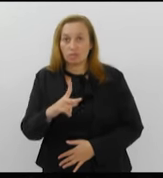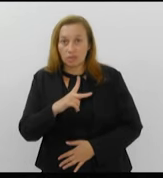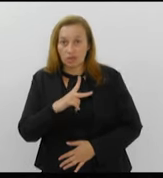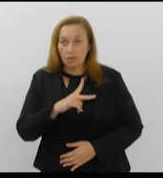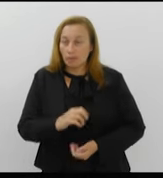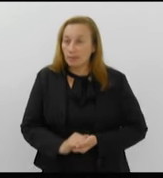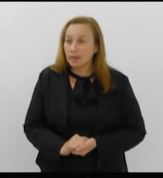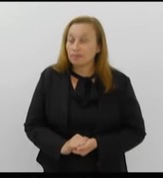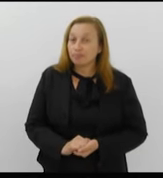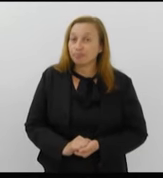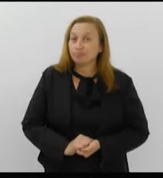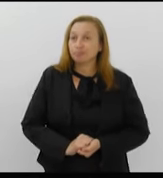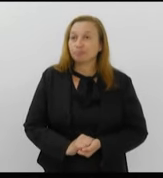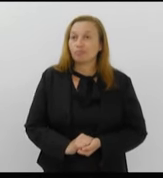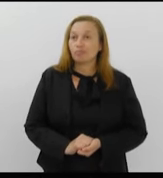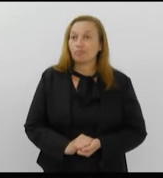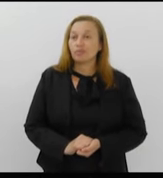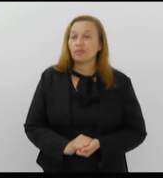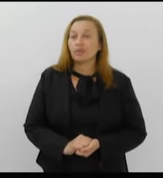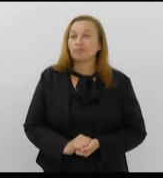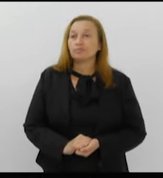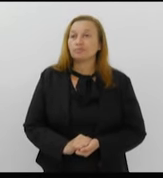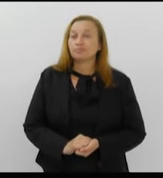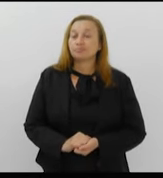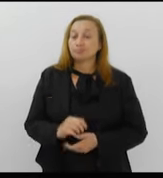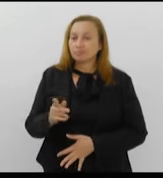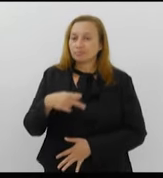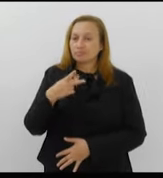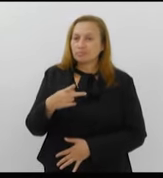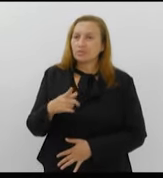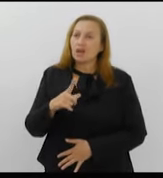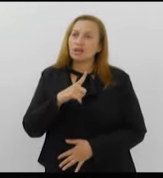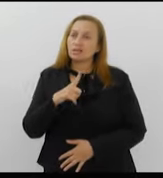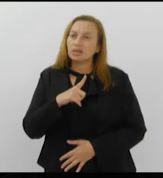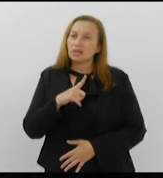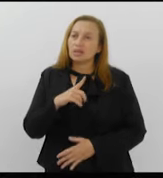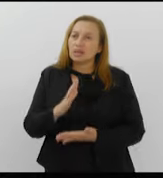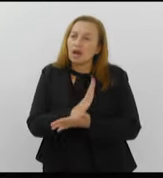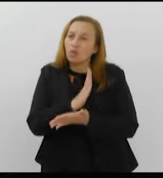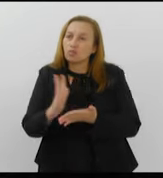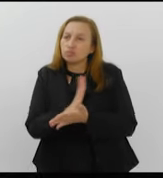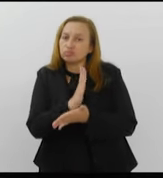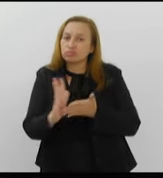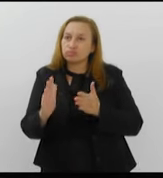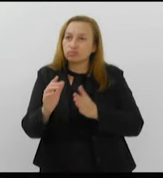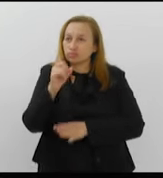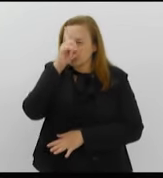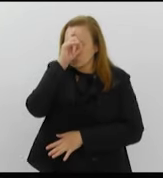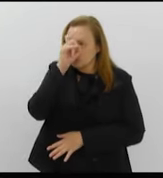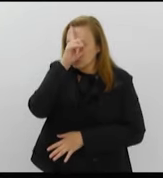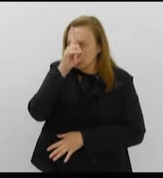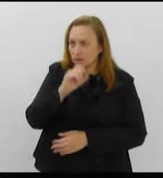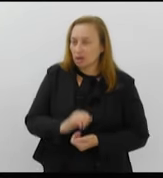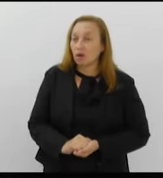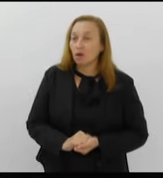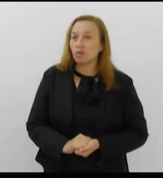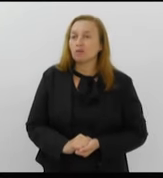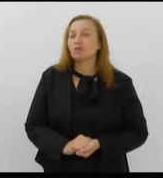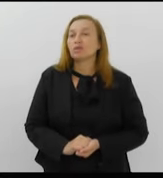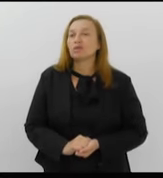Ora, ao mesmo tempo ele diz assim, mas tem alguns hospitais que da noite para o